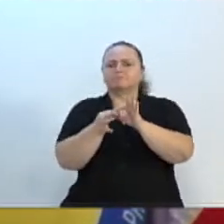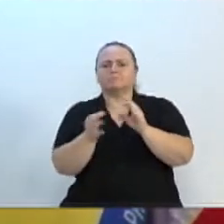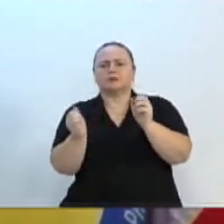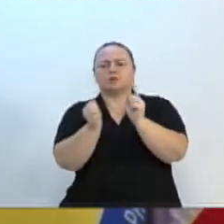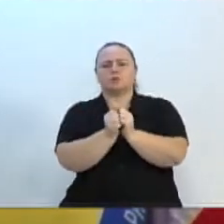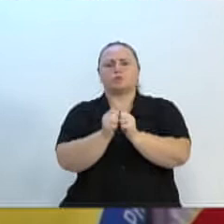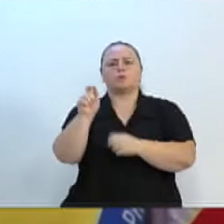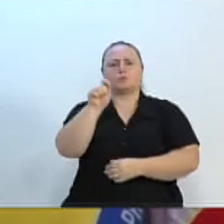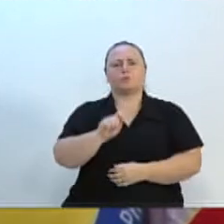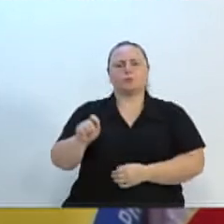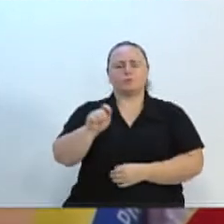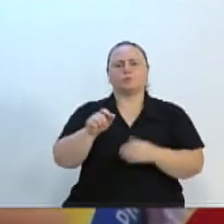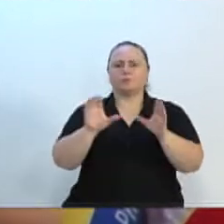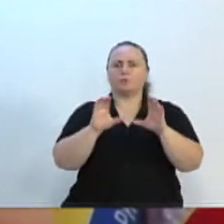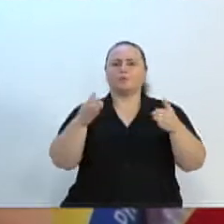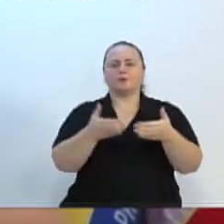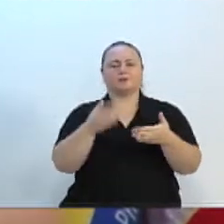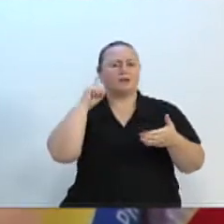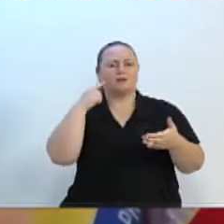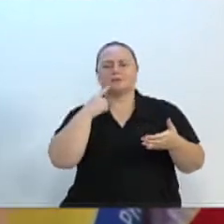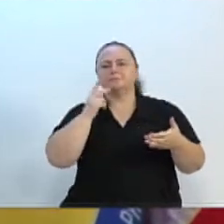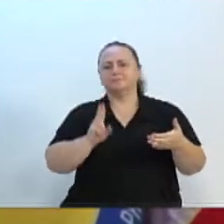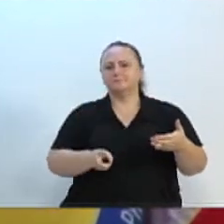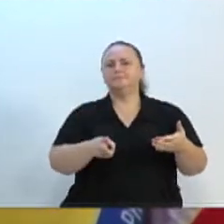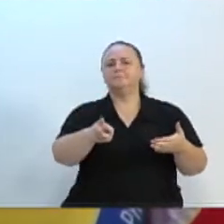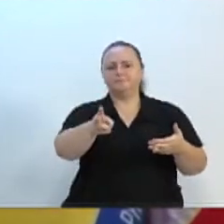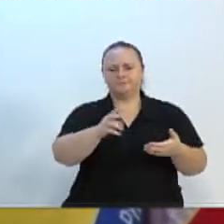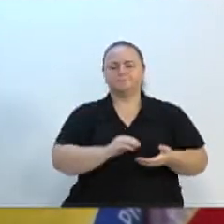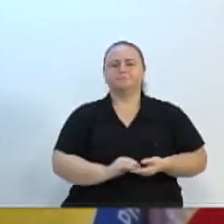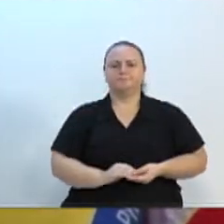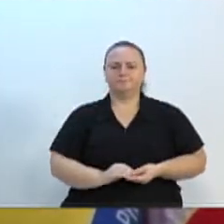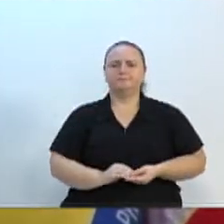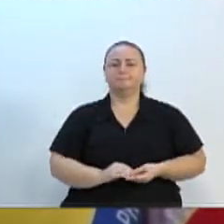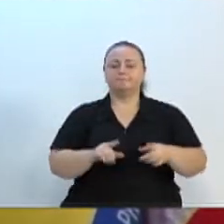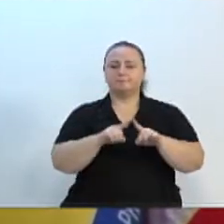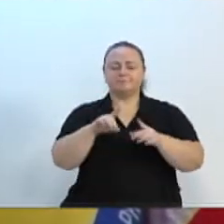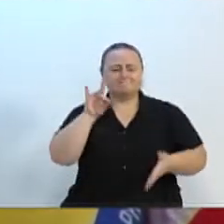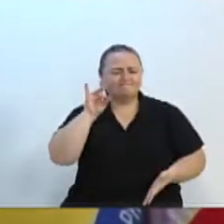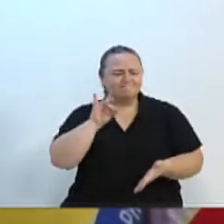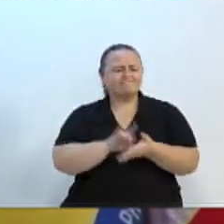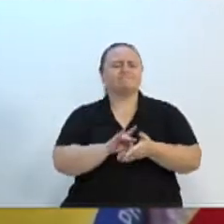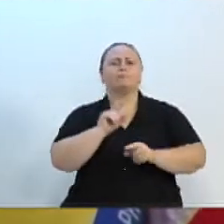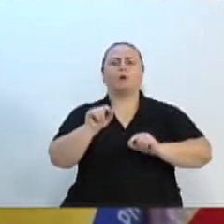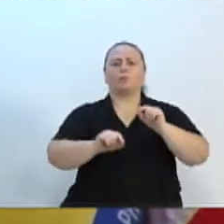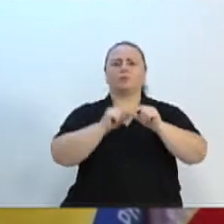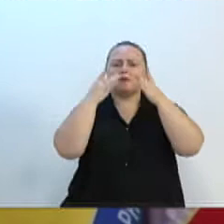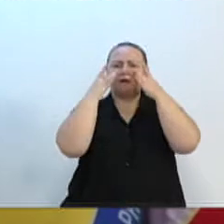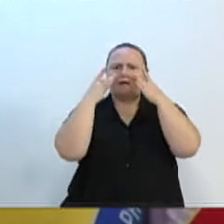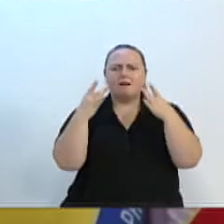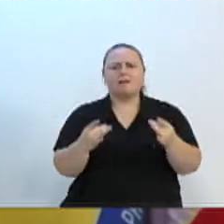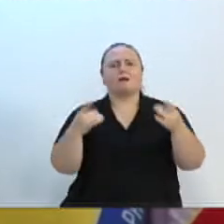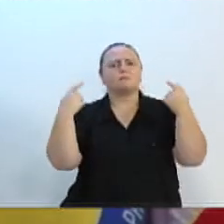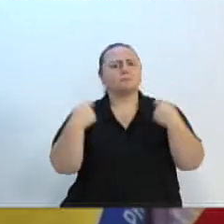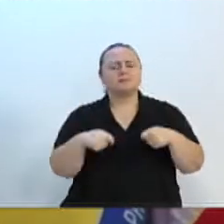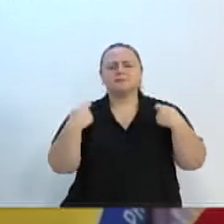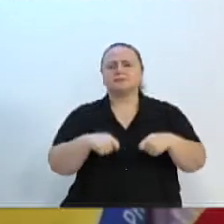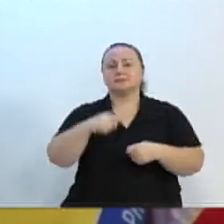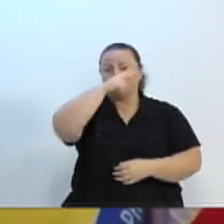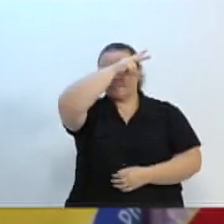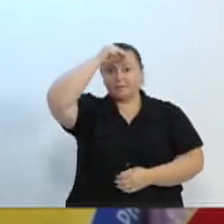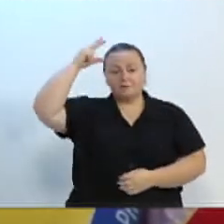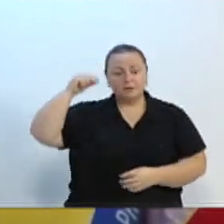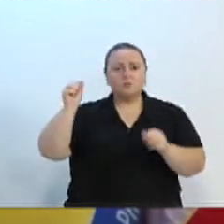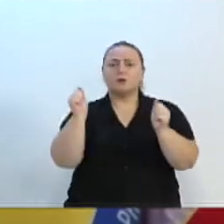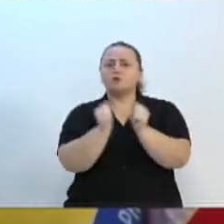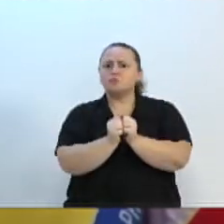da sociedade, da comunidade surda, com algumas pessoas da sociedade civil, mas que também precisa de uma atenção maior do poder público. Inclusive fazer esse